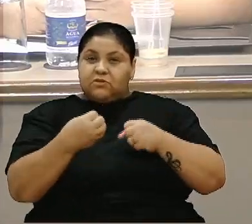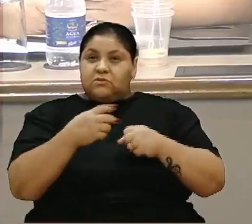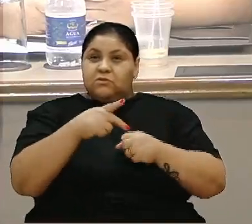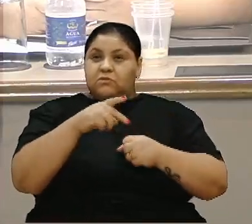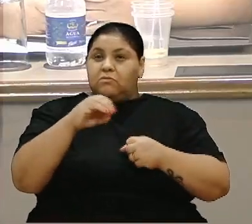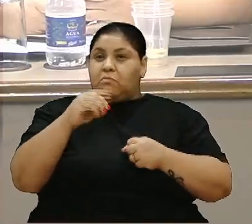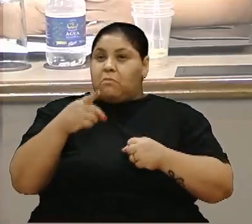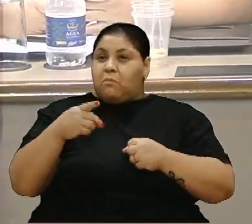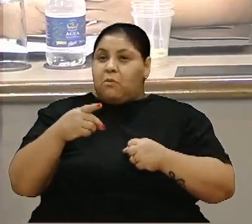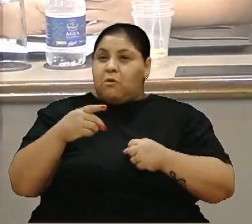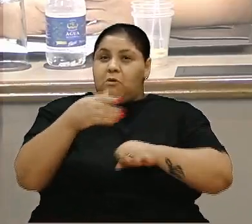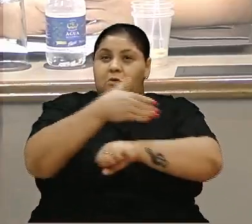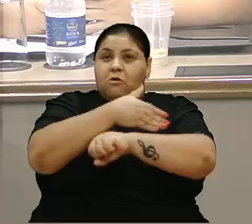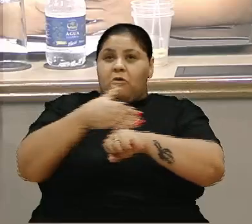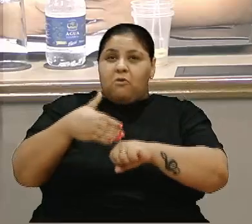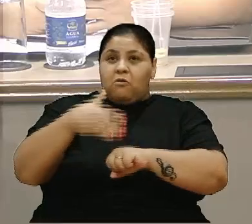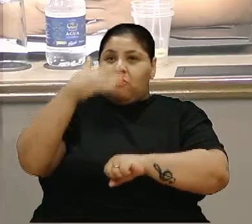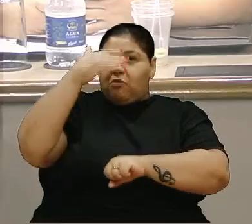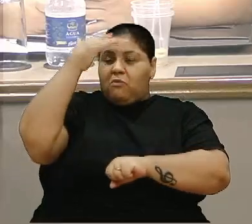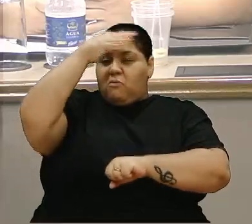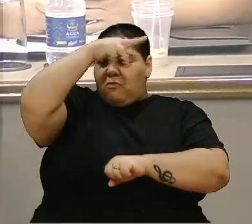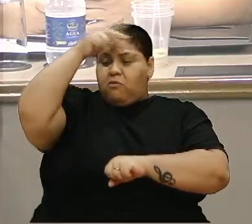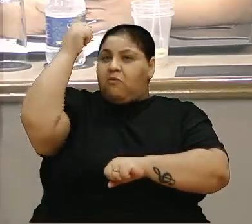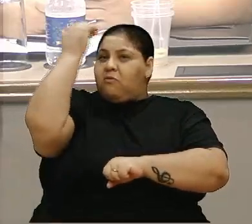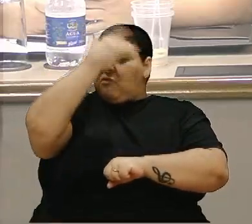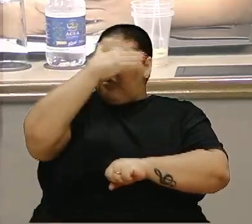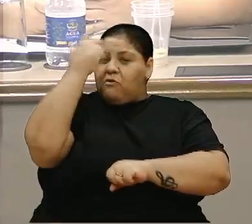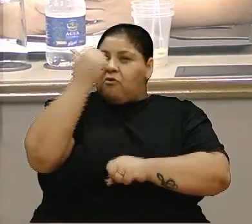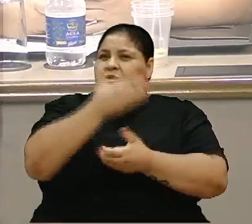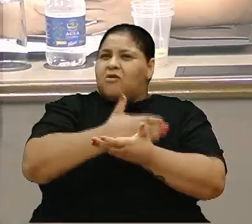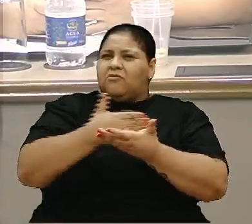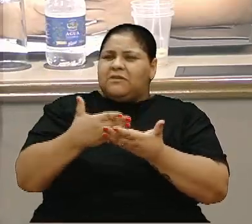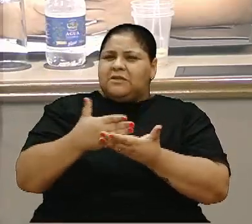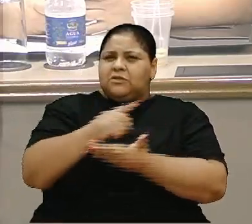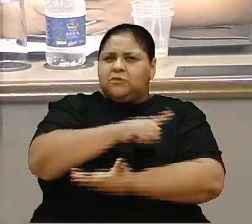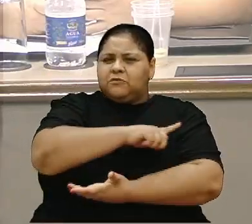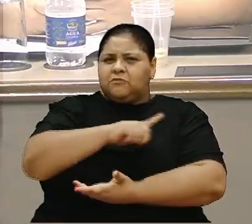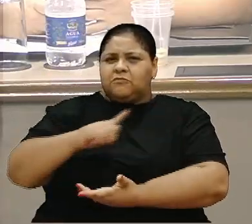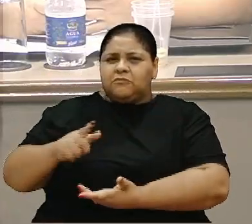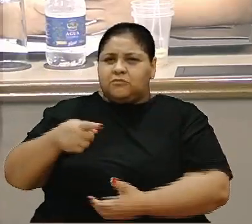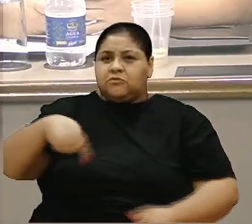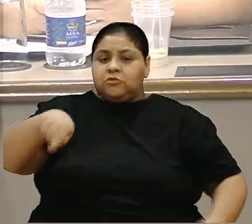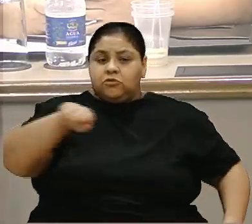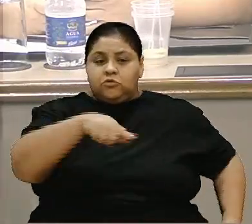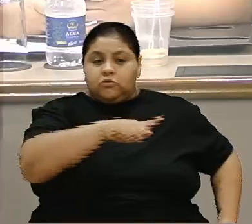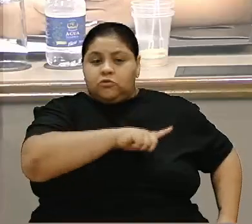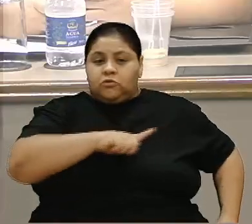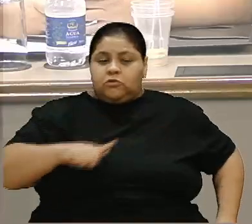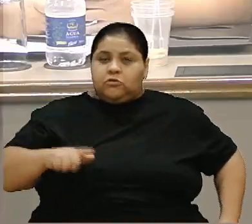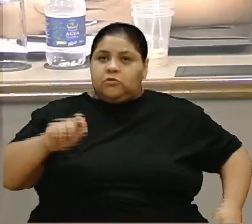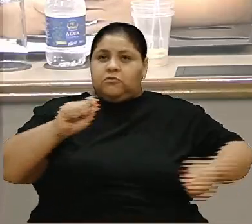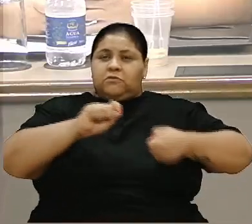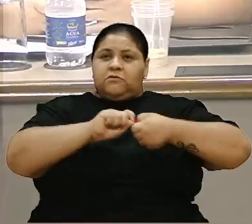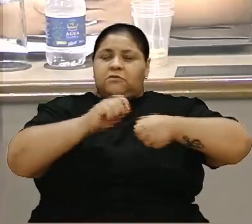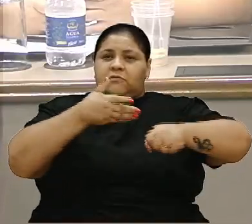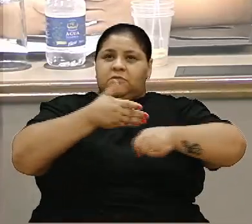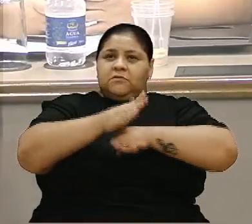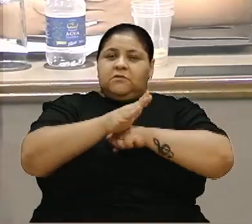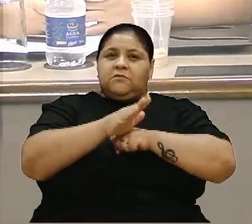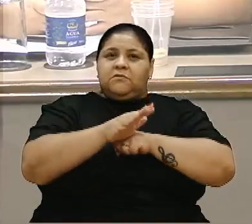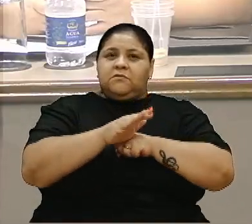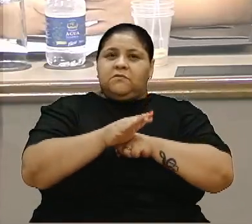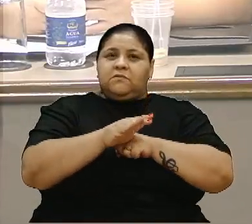é o que o prefeito Odiló determinou ainda no início do seu governo, para que nós, como governo, na época eu fazia parte do governo, como chefe de